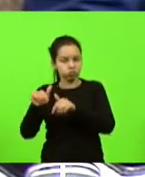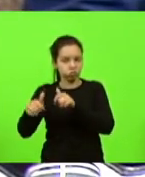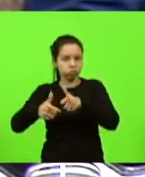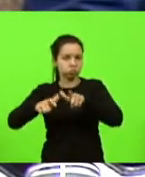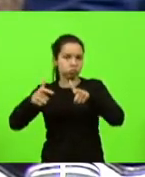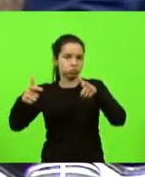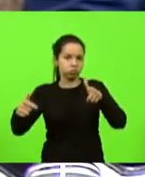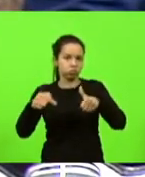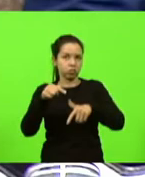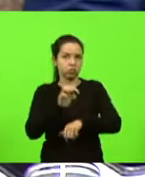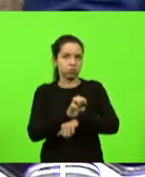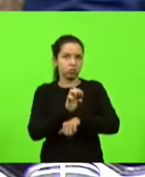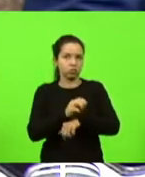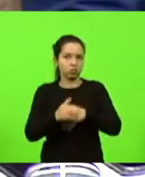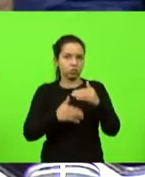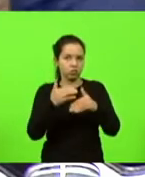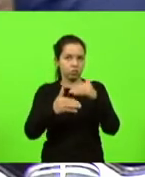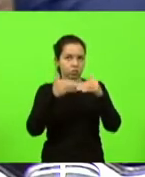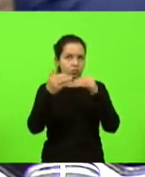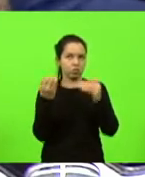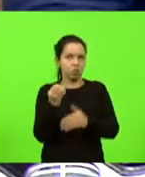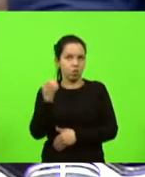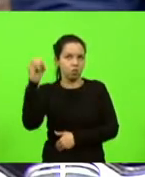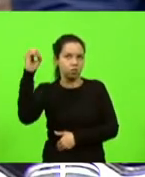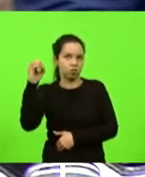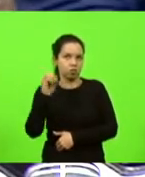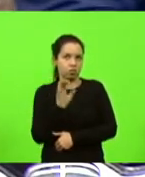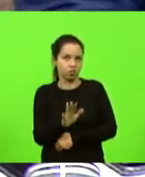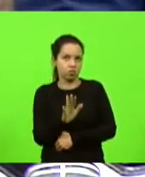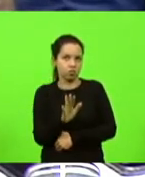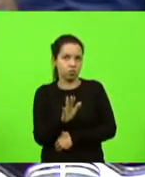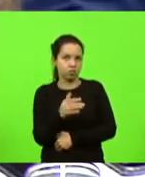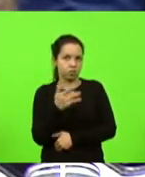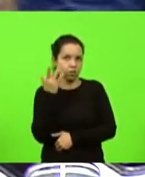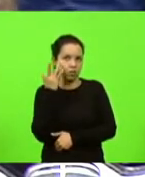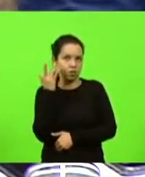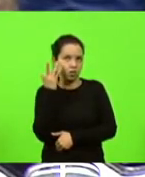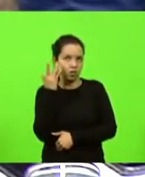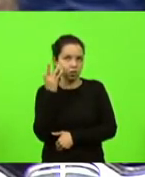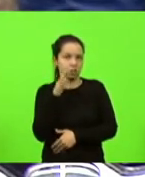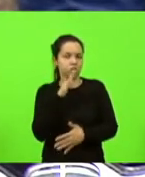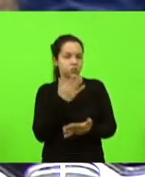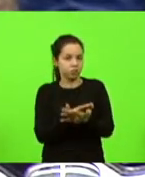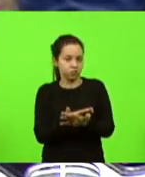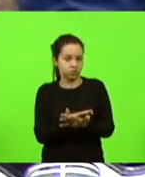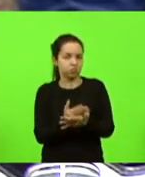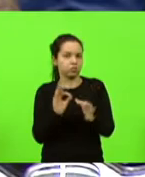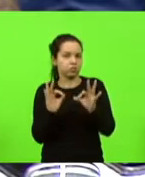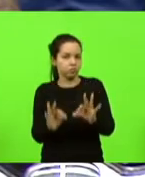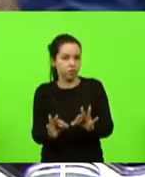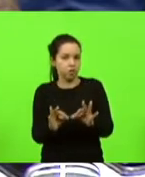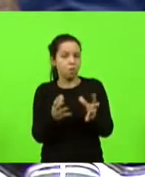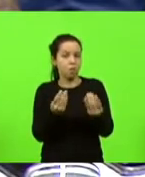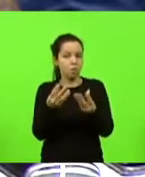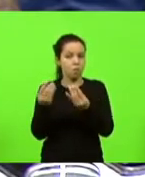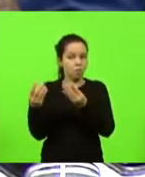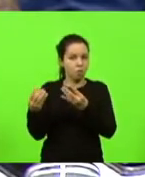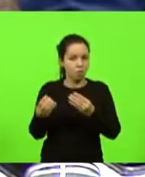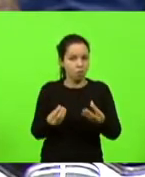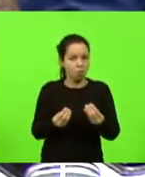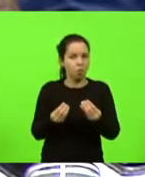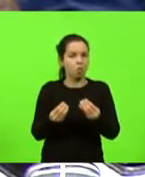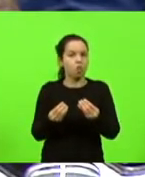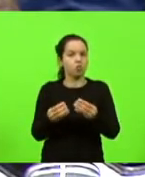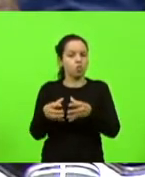Estado avançar. Ótimo isso, mas eu tenho muita convicção que a maior parte deve estar concentrado